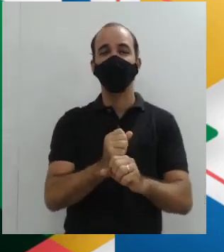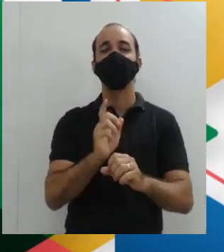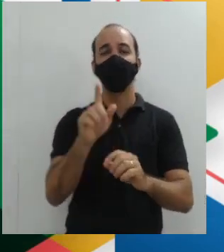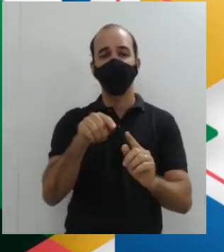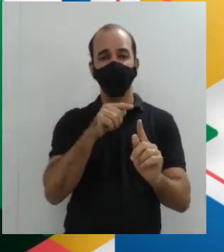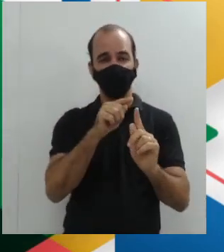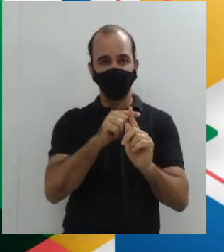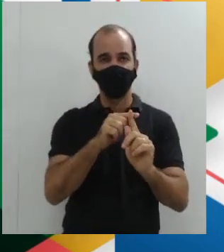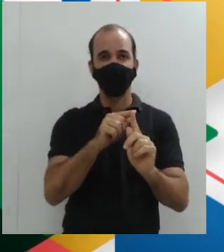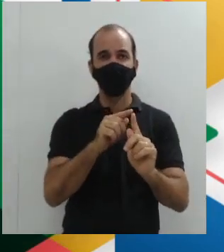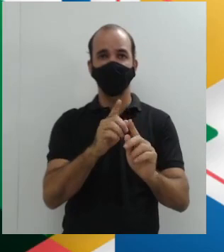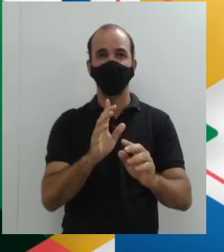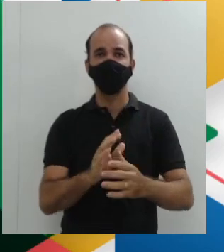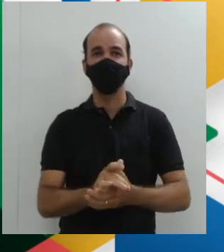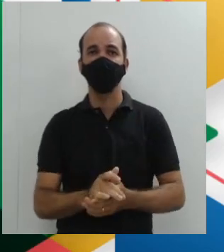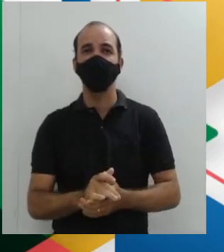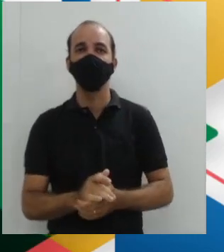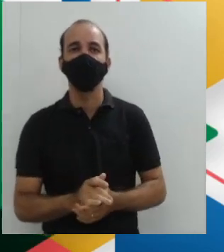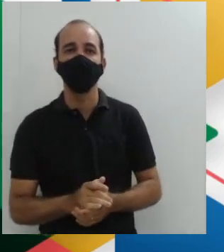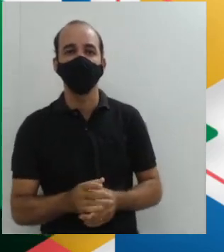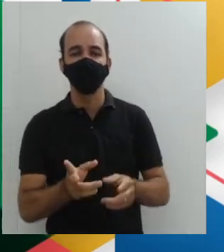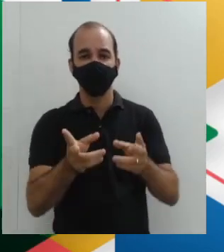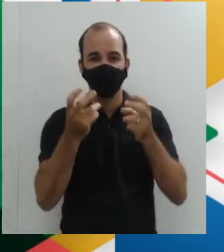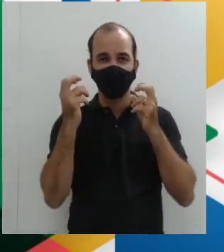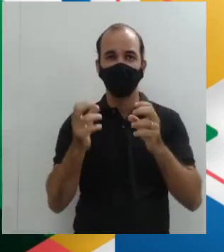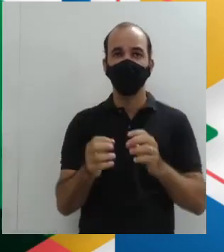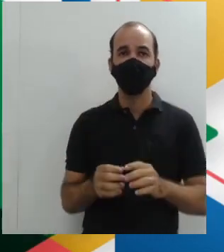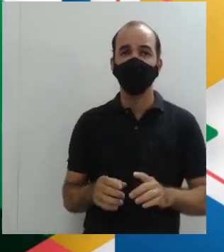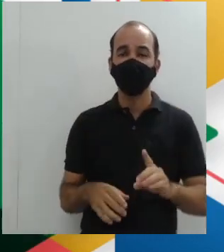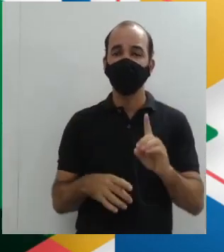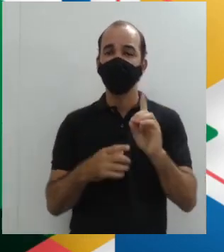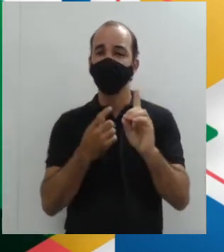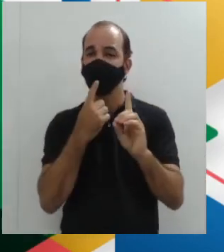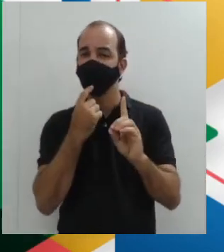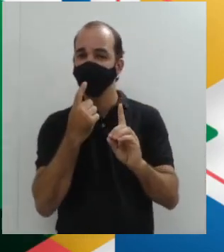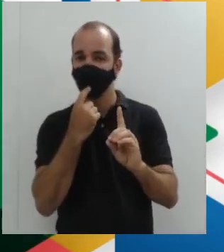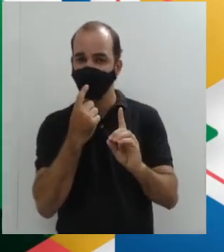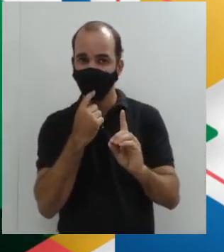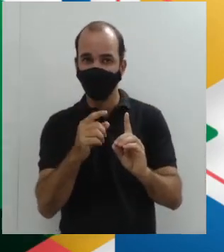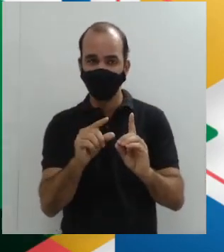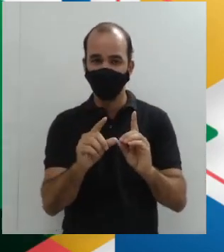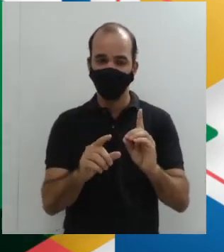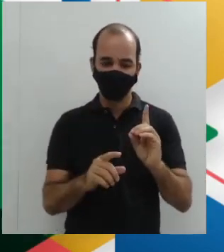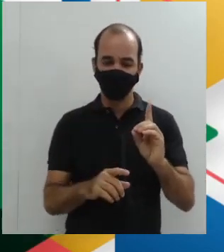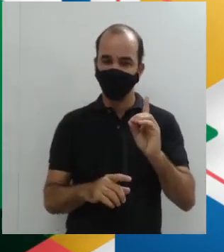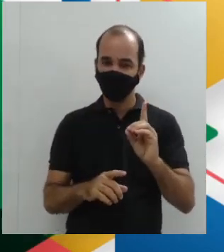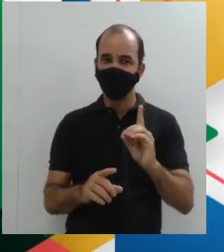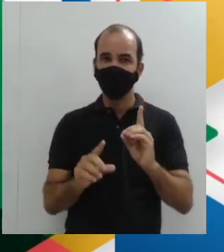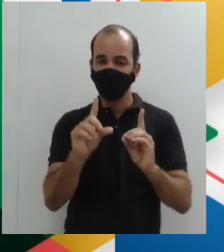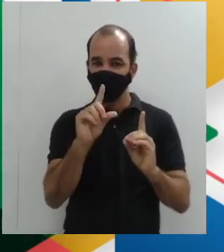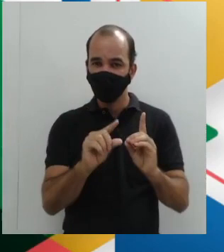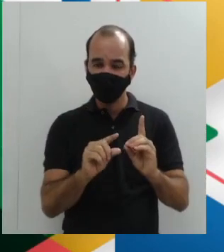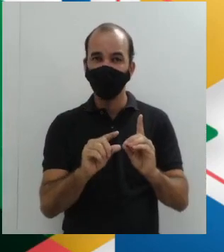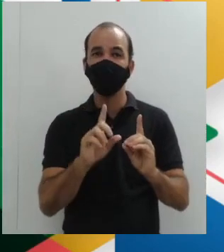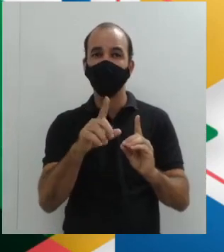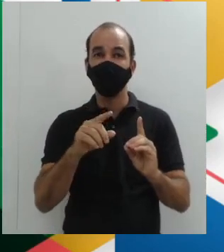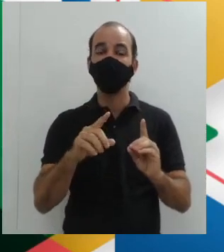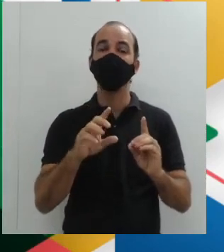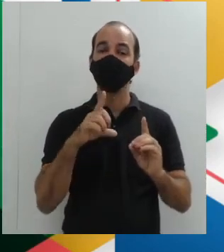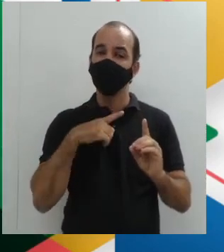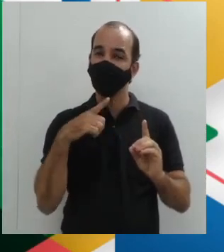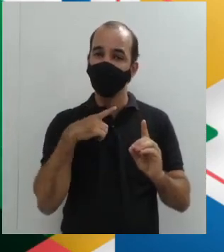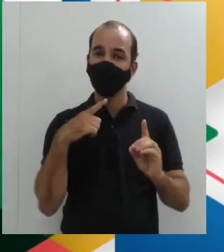nosso slide, tá certo? Observe, esse Dzinho aí, ó, eu vou calcular através do Teorema de Pitágoras associado aí a esse triângulo da